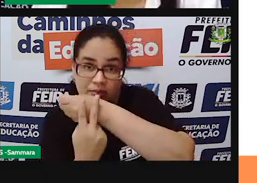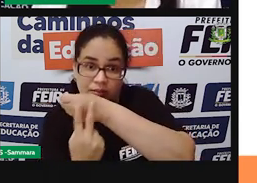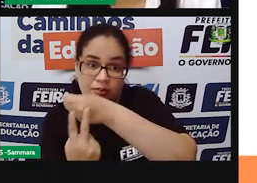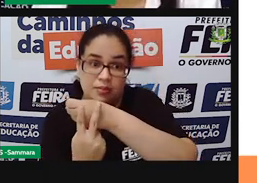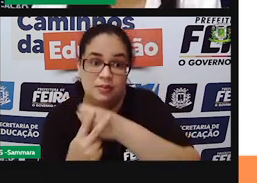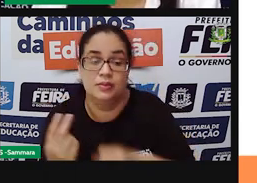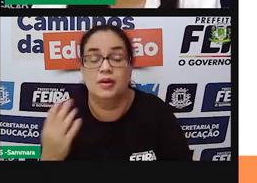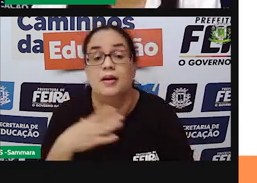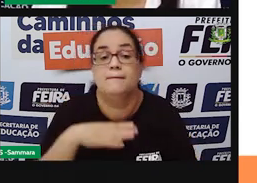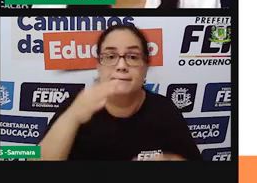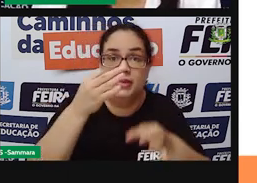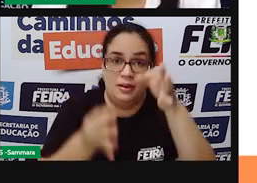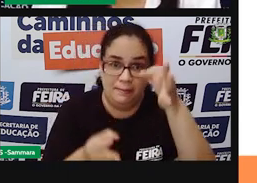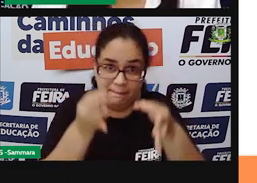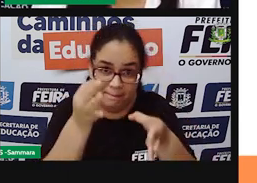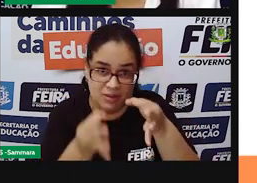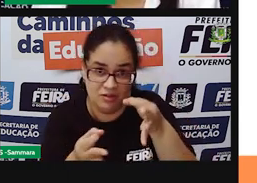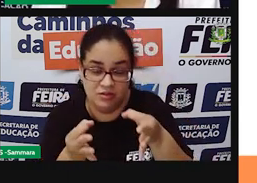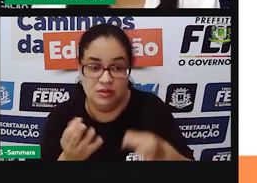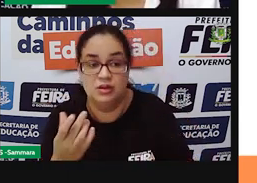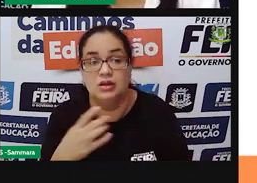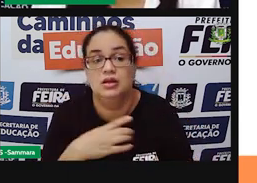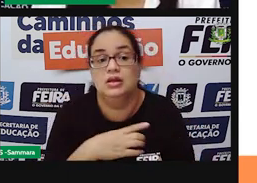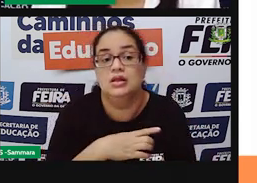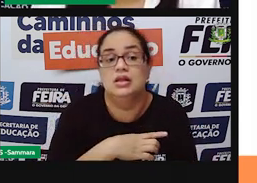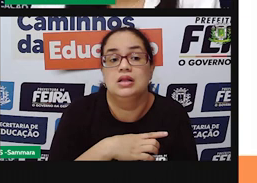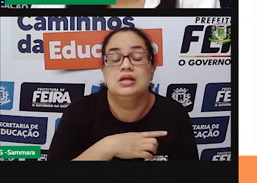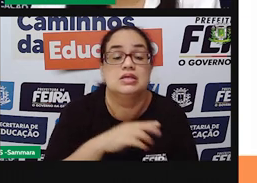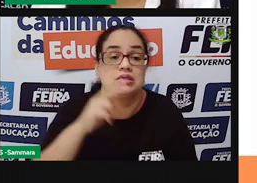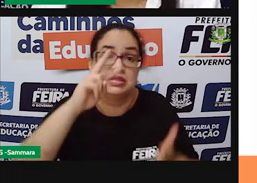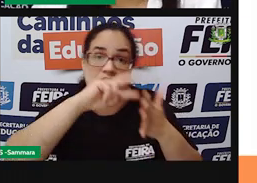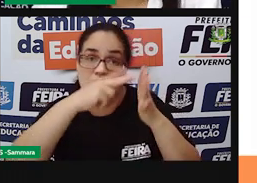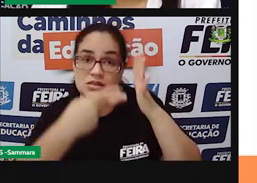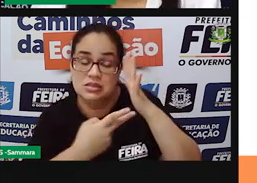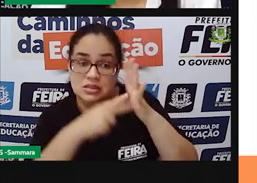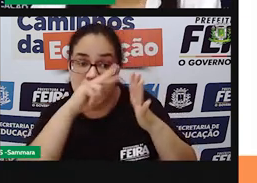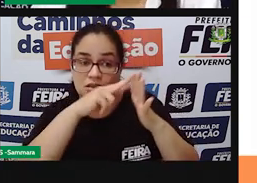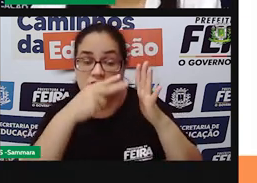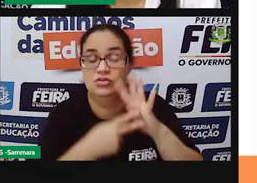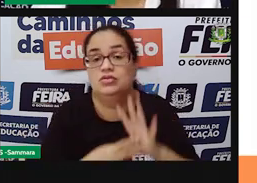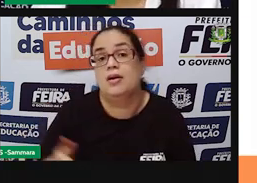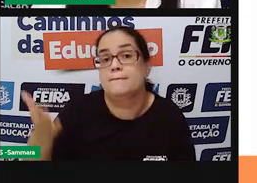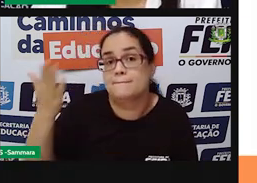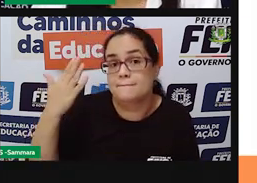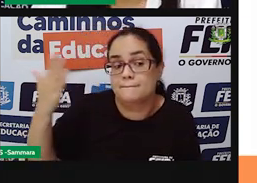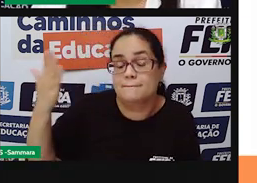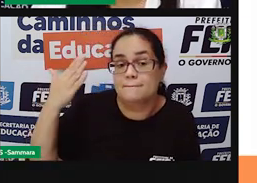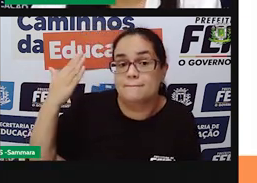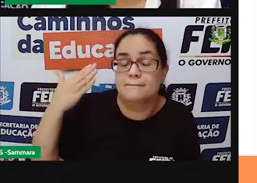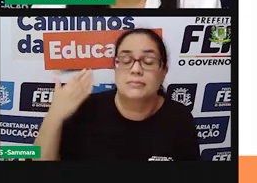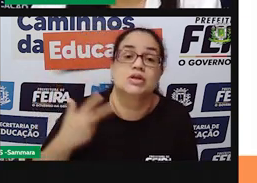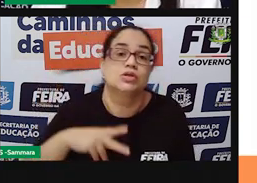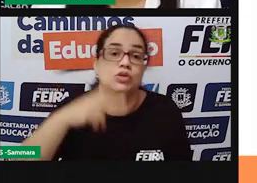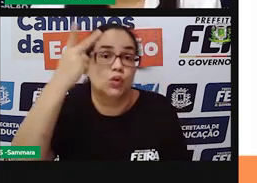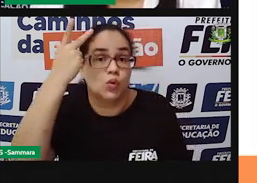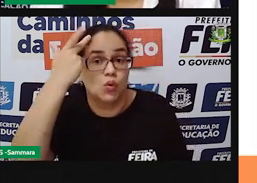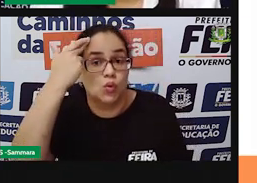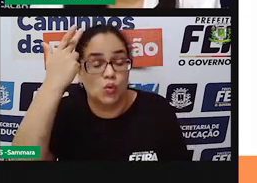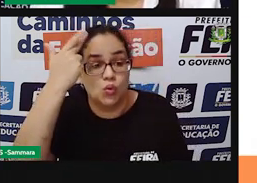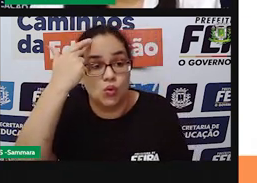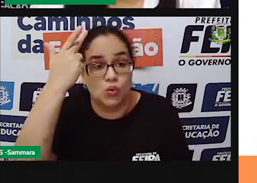no pretérito perfeito. Lembrando aí que pretérito significa passado. Então, é mais comum aí no